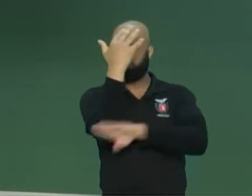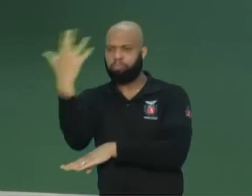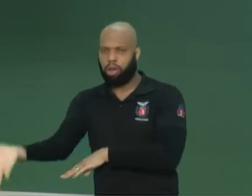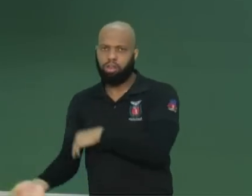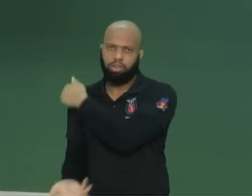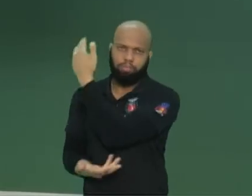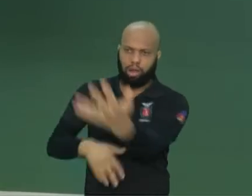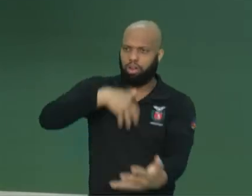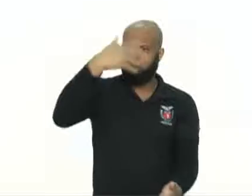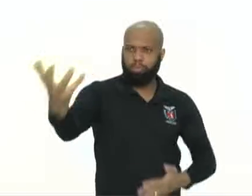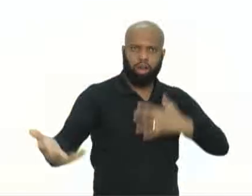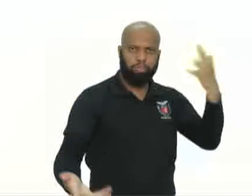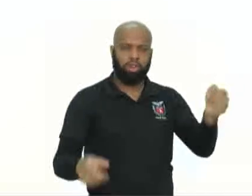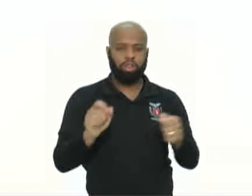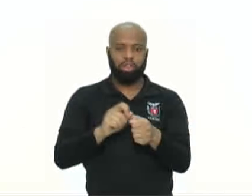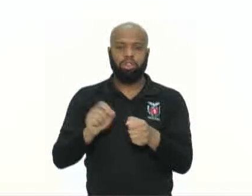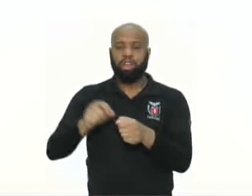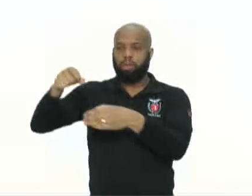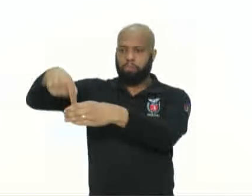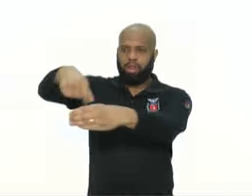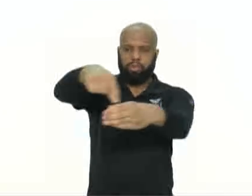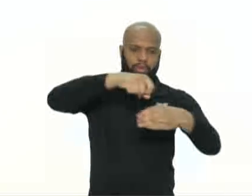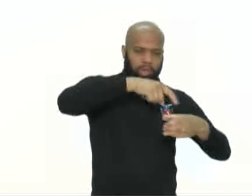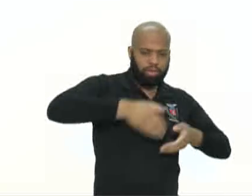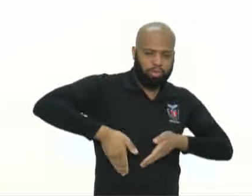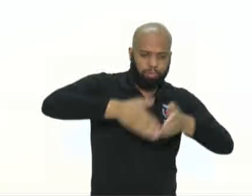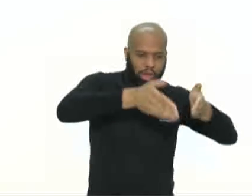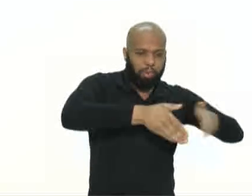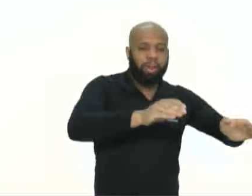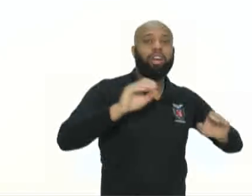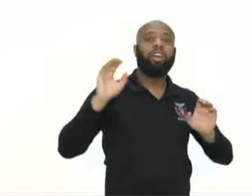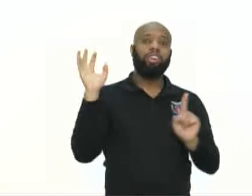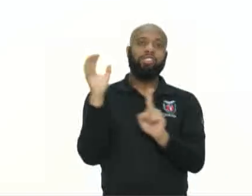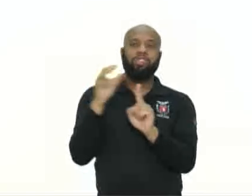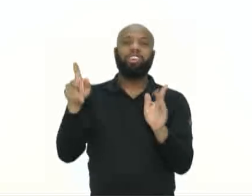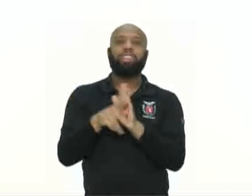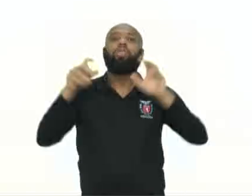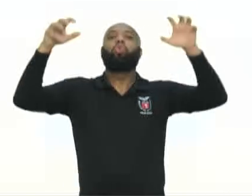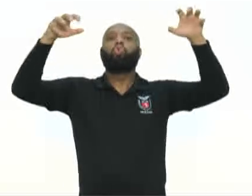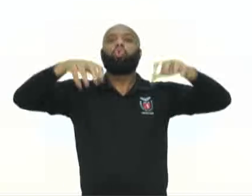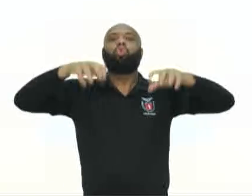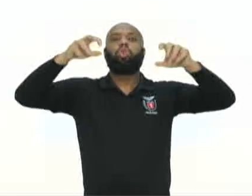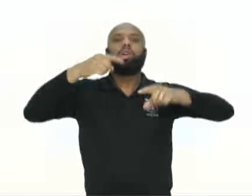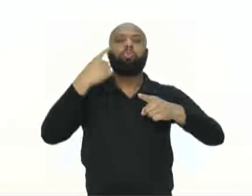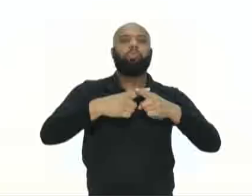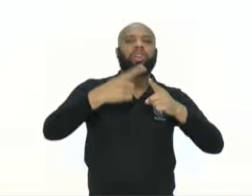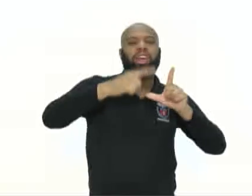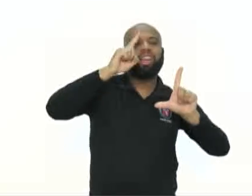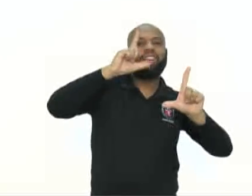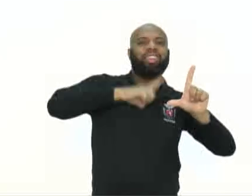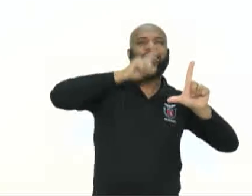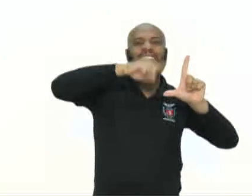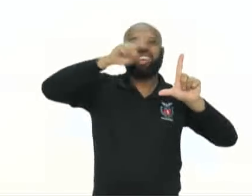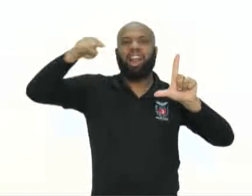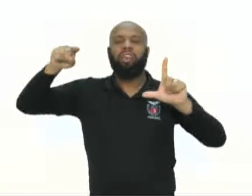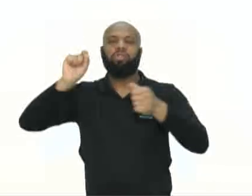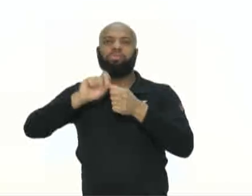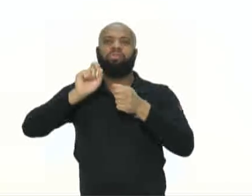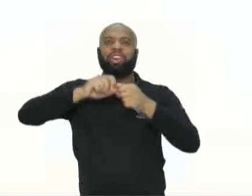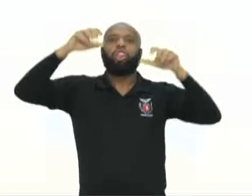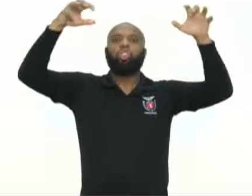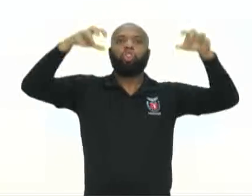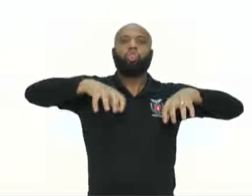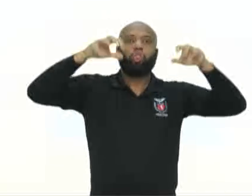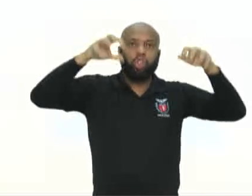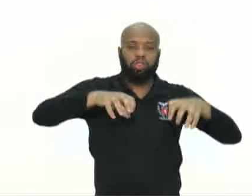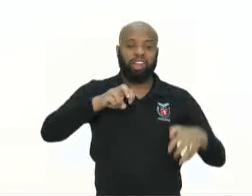agrícolas? Influencia na quantidade de chuvas. Quando eu falo de índices pluviométricos, é mudar o